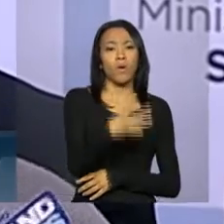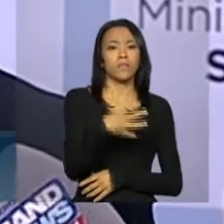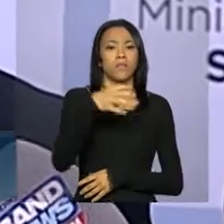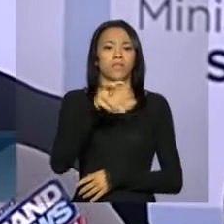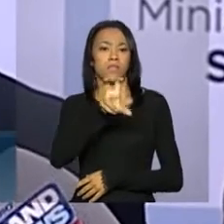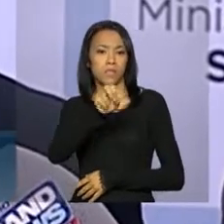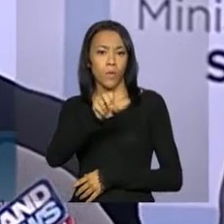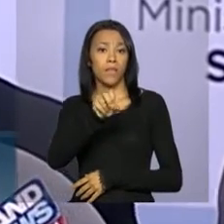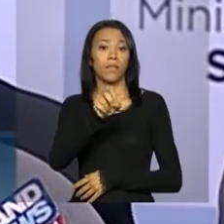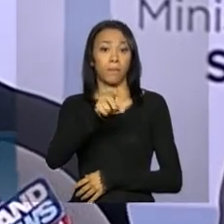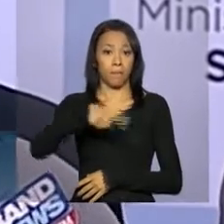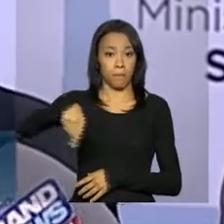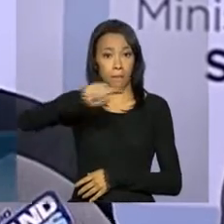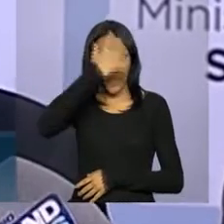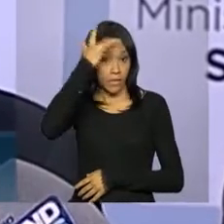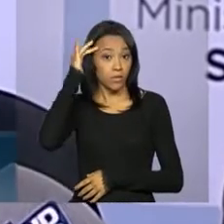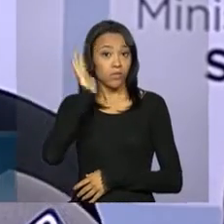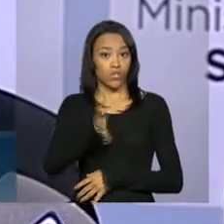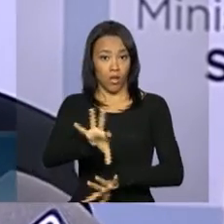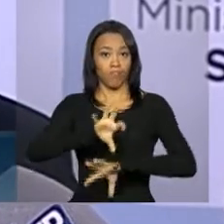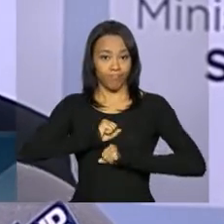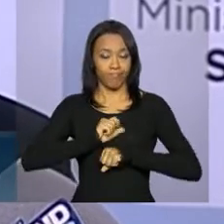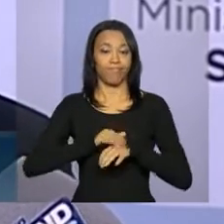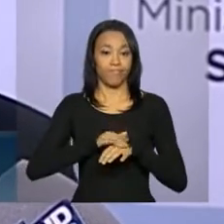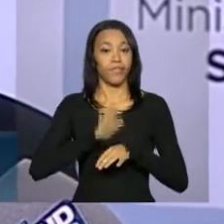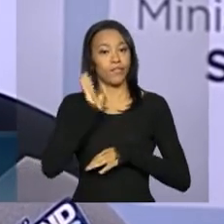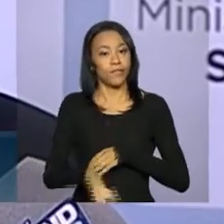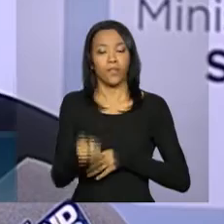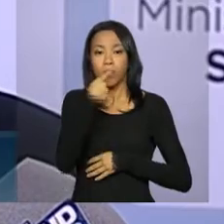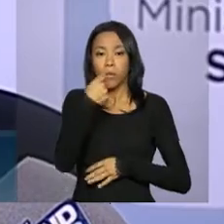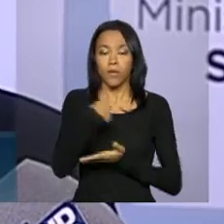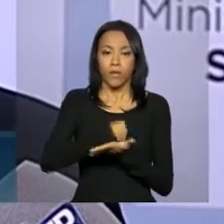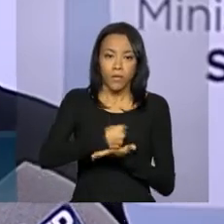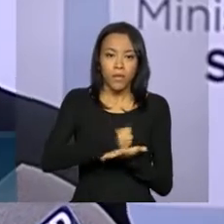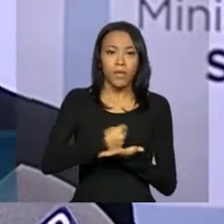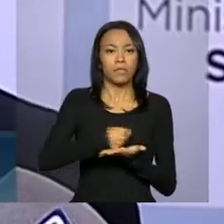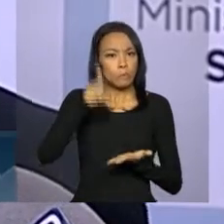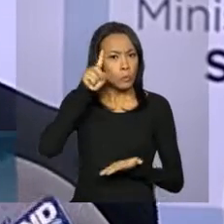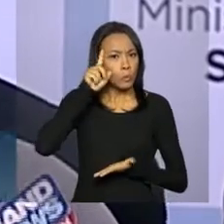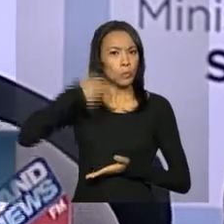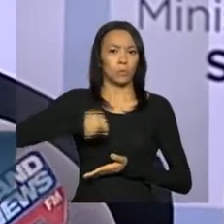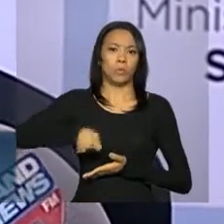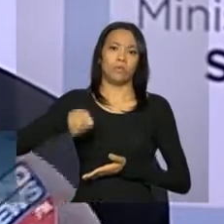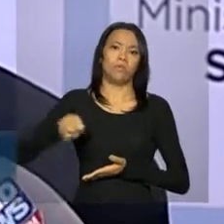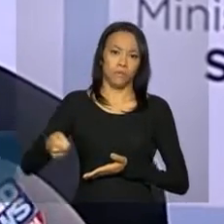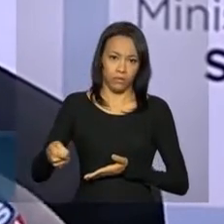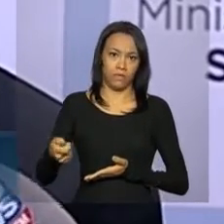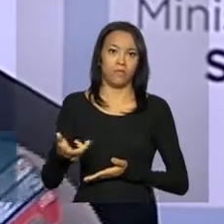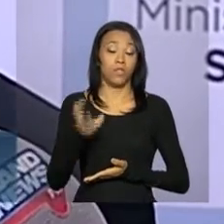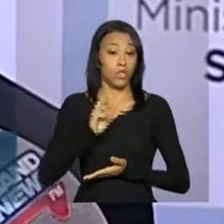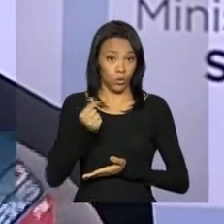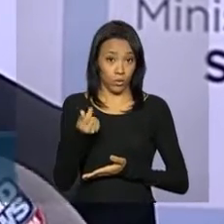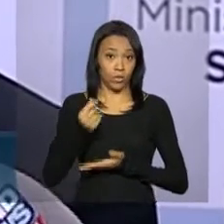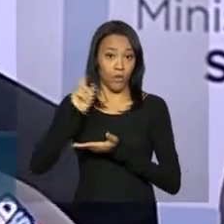450 pessoas com AIDS tomando medicamento regularmente, tudo